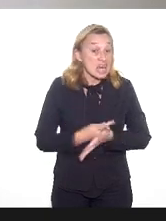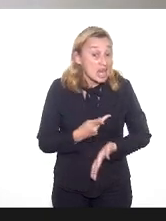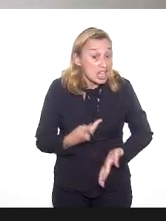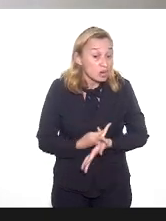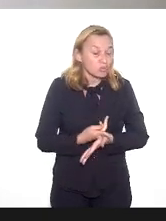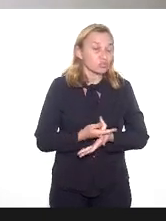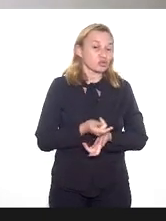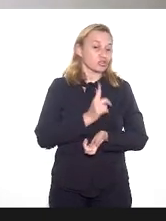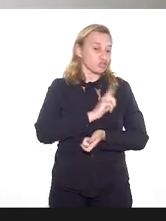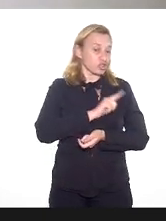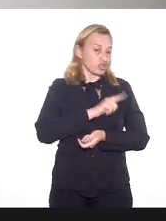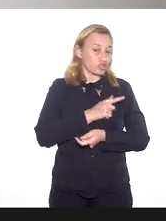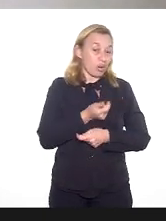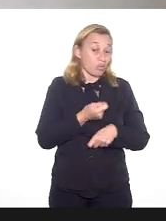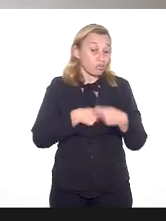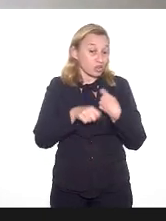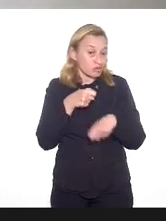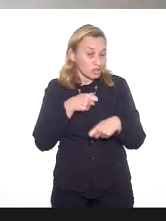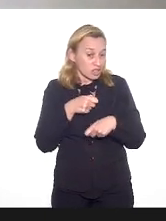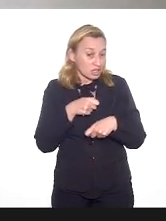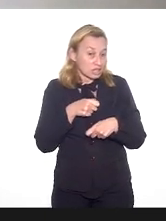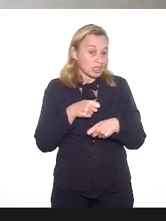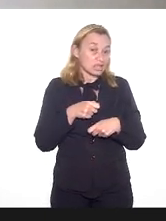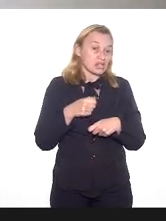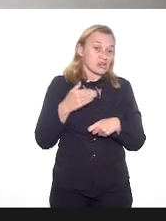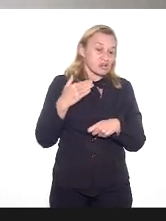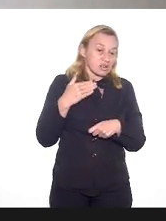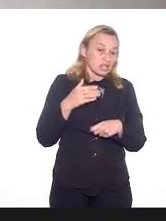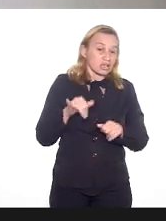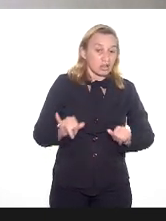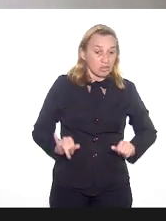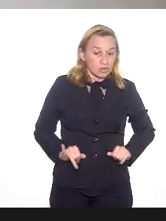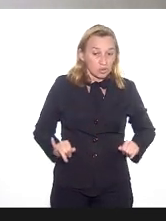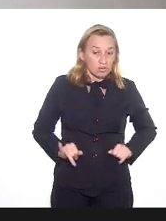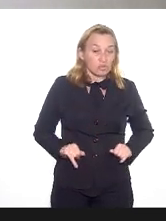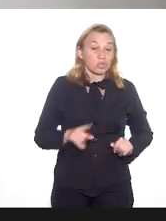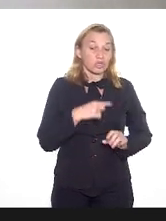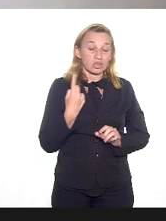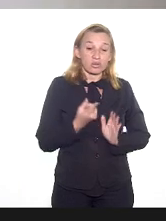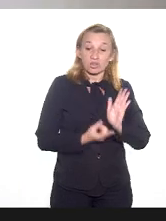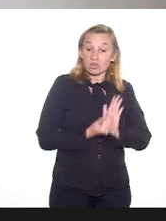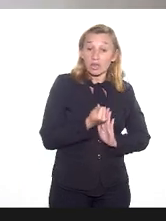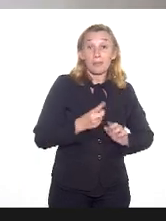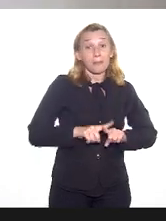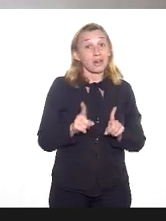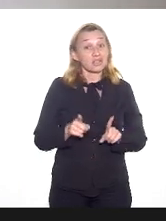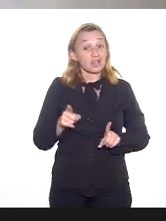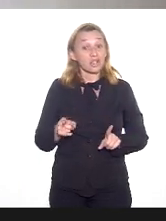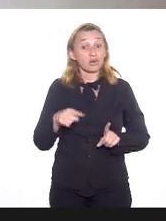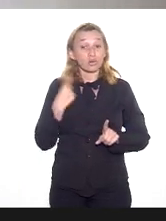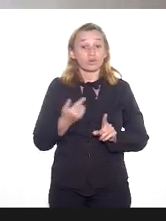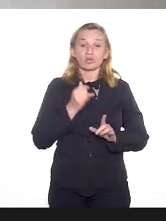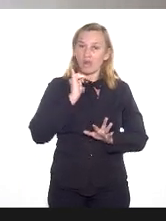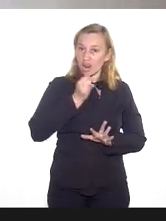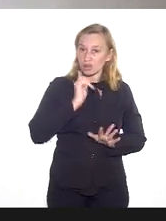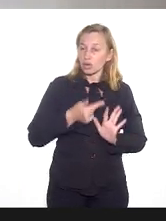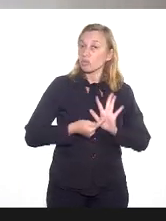né, descuidos que levaram a uma fragilização das nossas finanças. Mas aí eu acho que o nosso relatório mostra